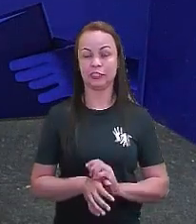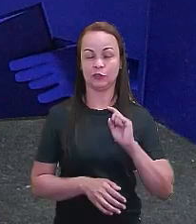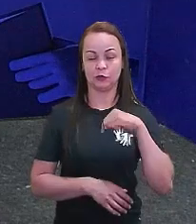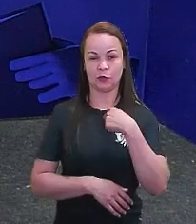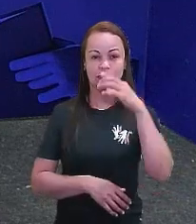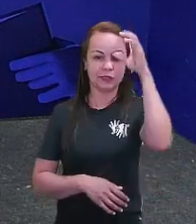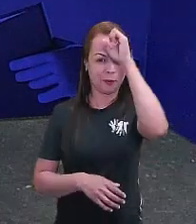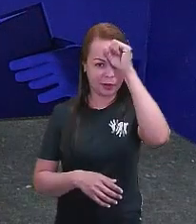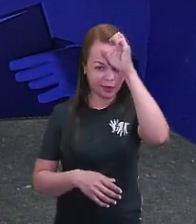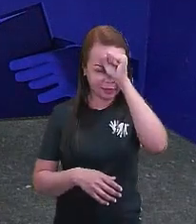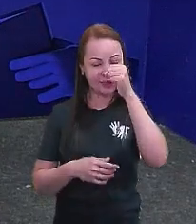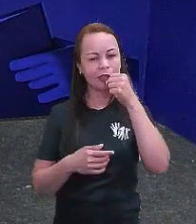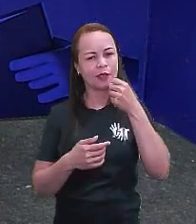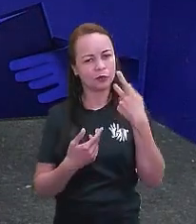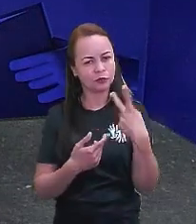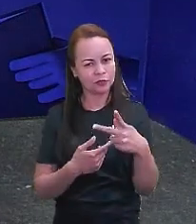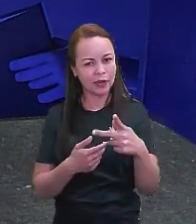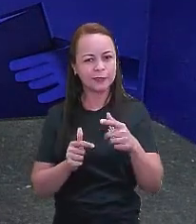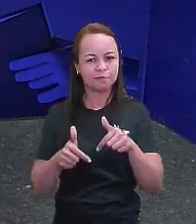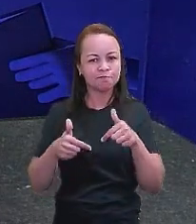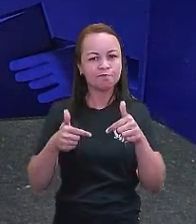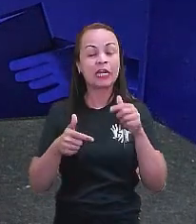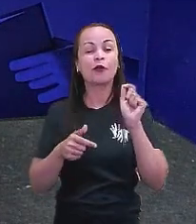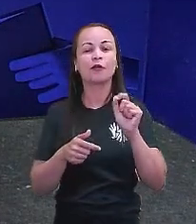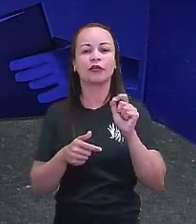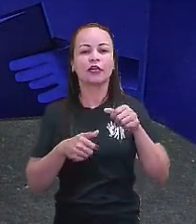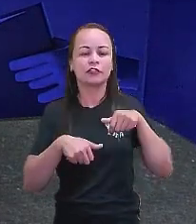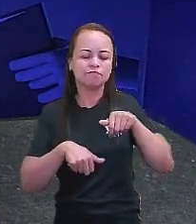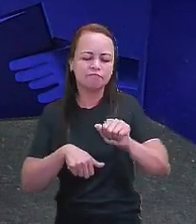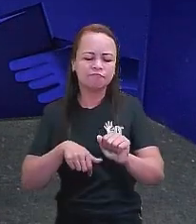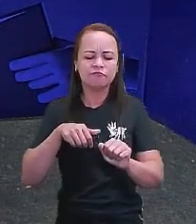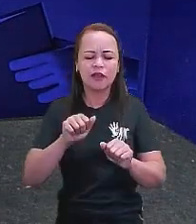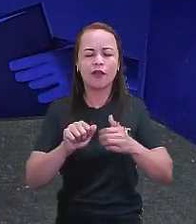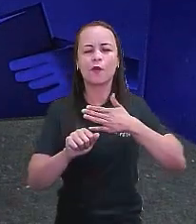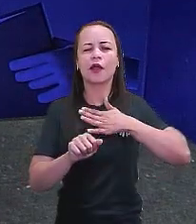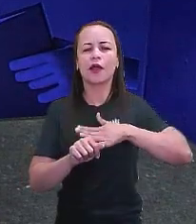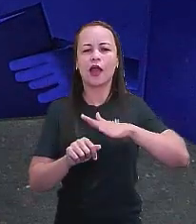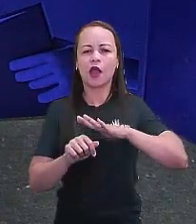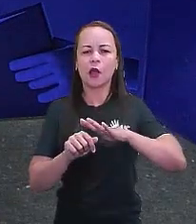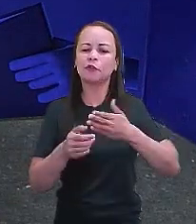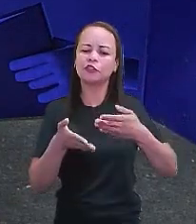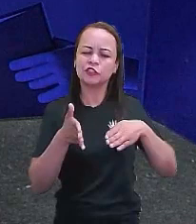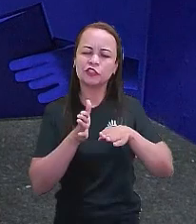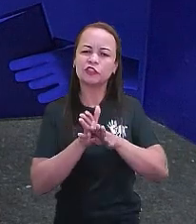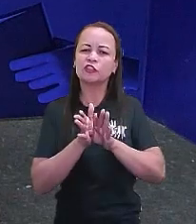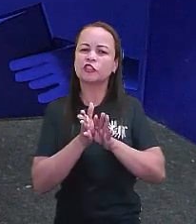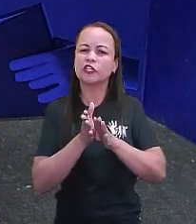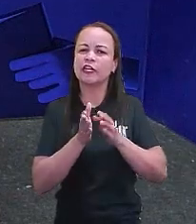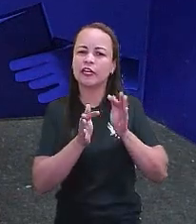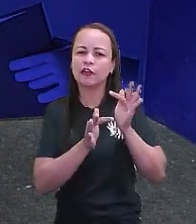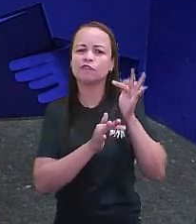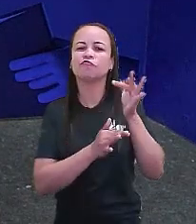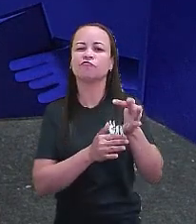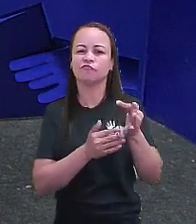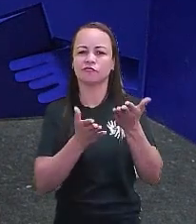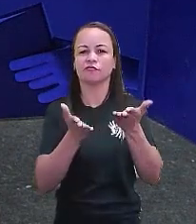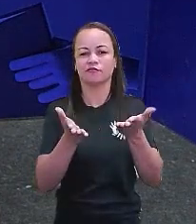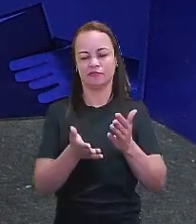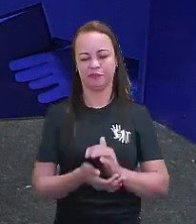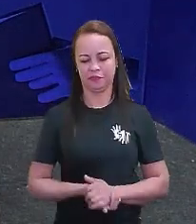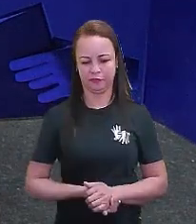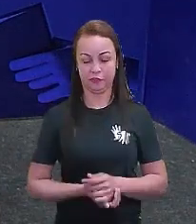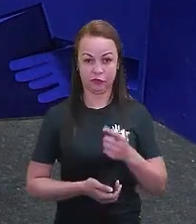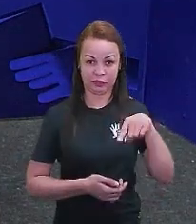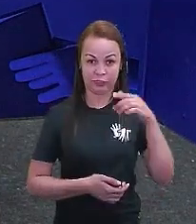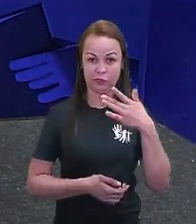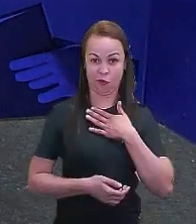que devagar a gente chega ao longe. E aí, vocês gostaram dessa história? Eu acho que sim, porque eu